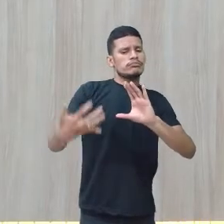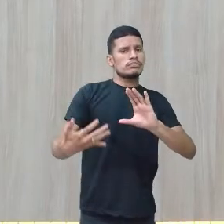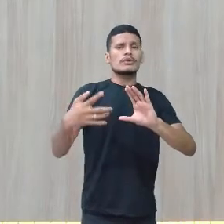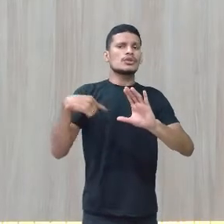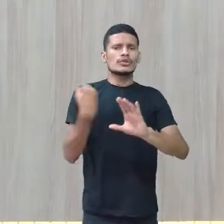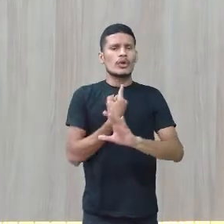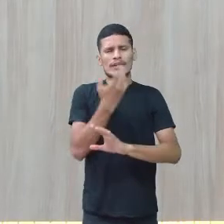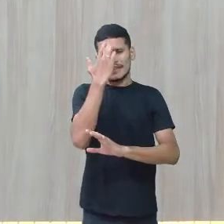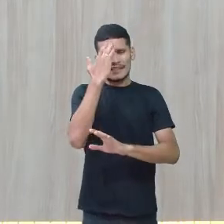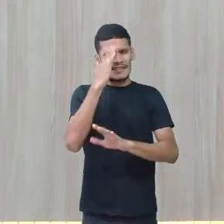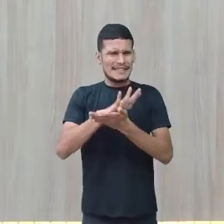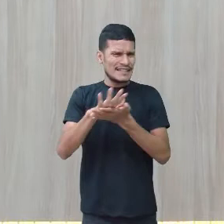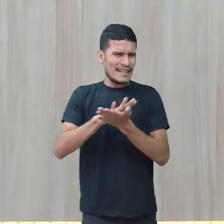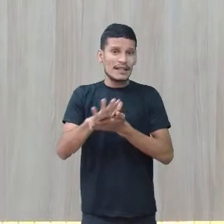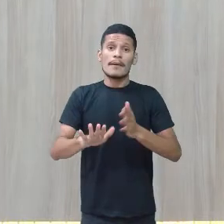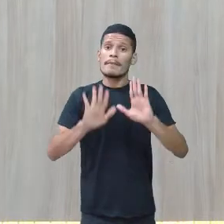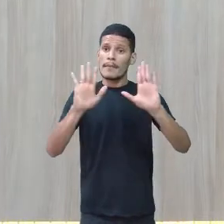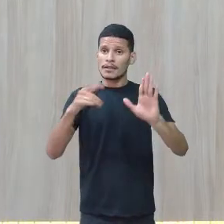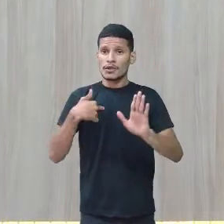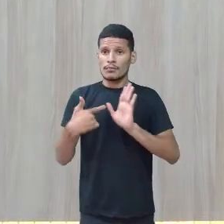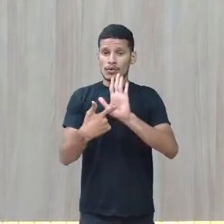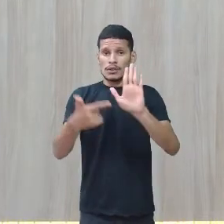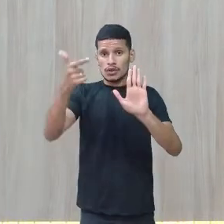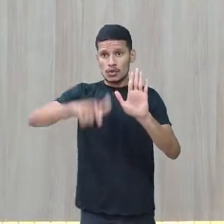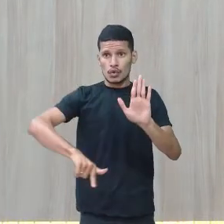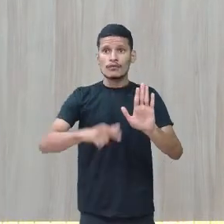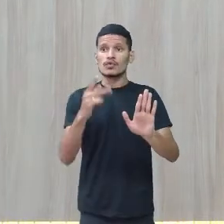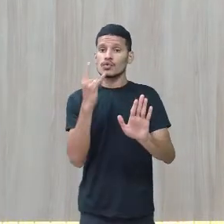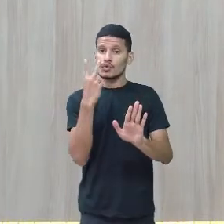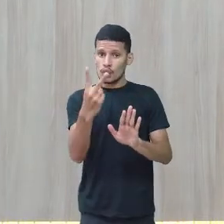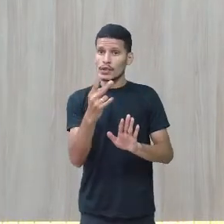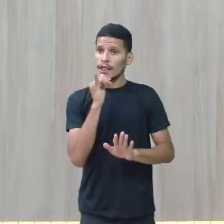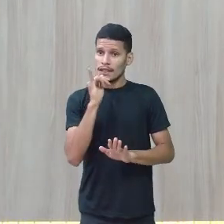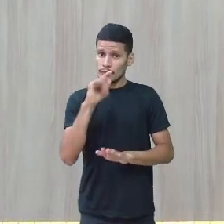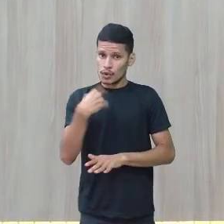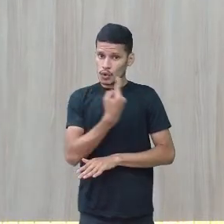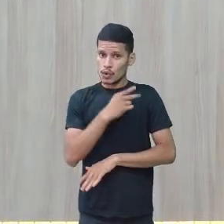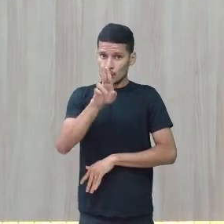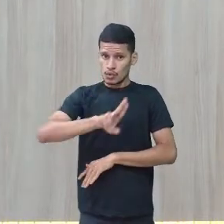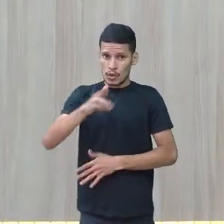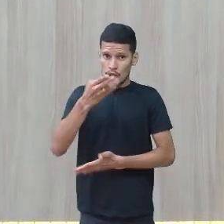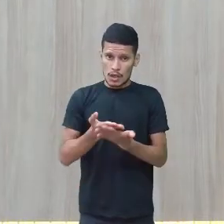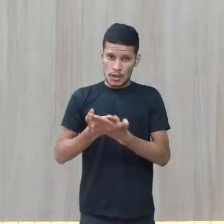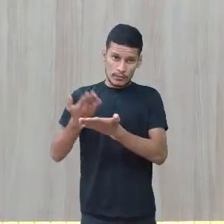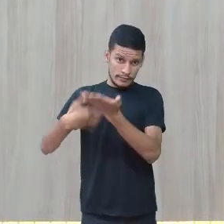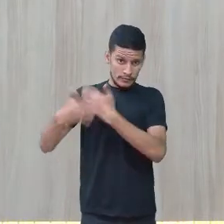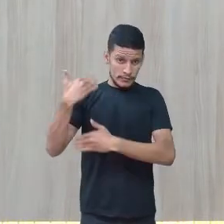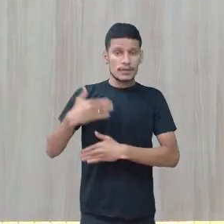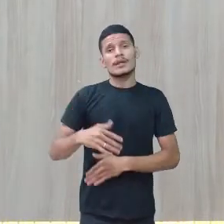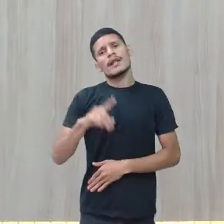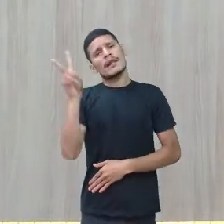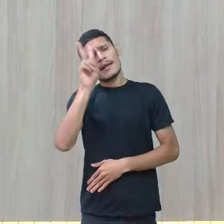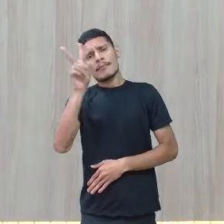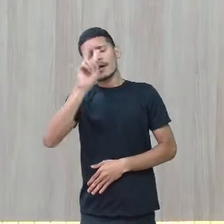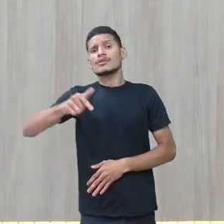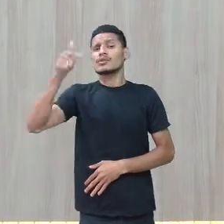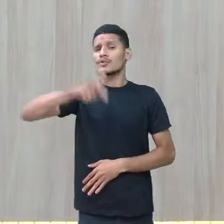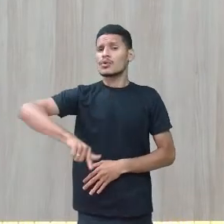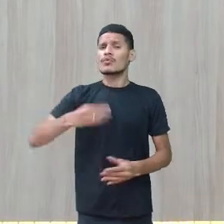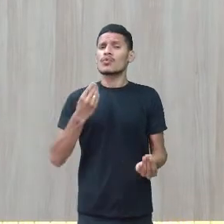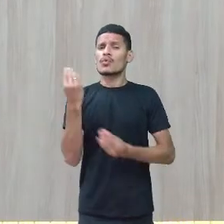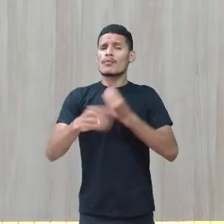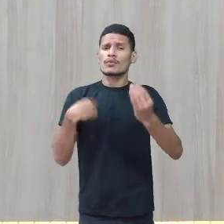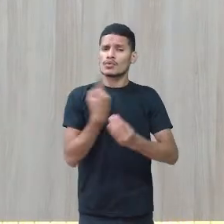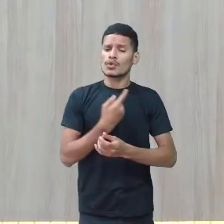está querendo dizer. Aqui eu trouxe novamente 2 exemplos que a gente utilizou nessas aulas para relembrar como que a gente